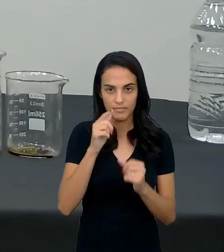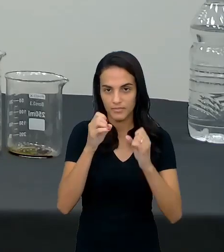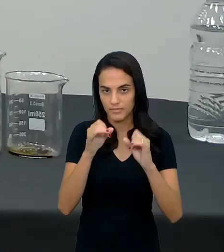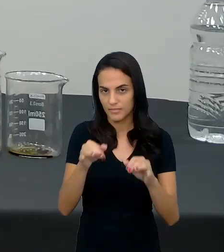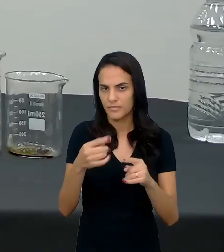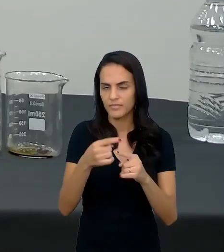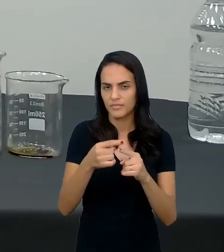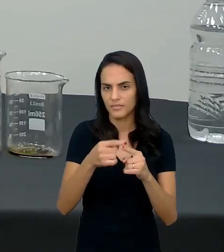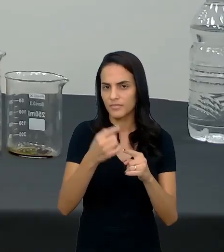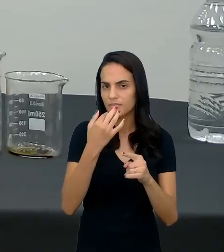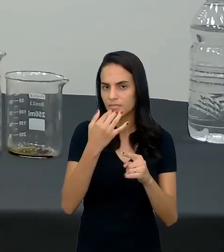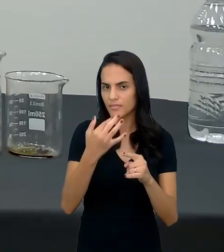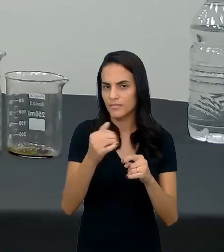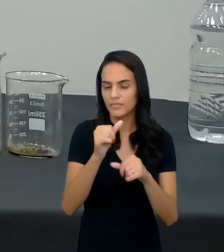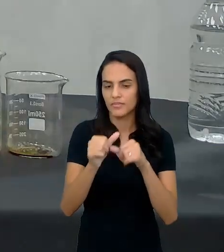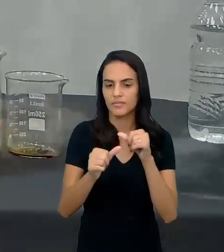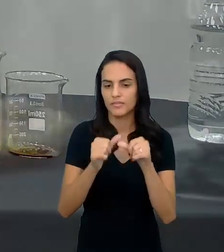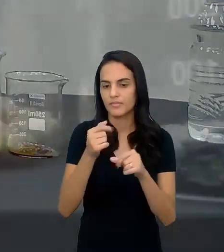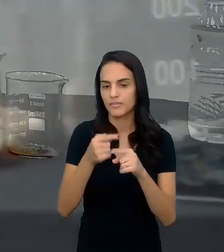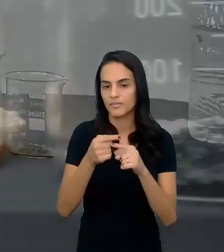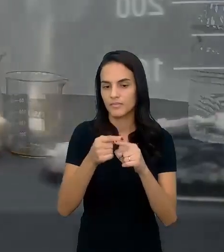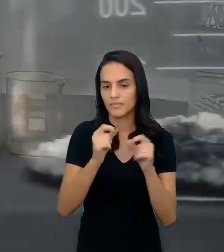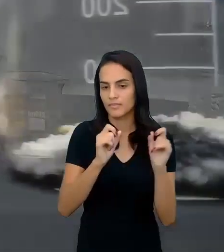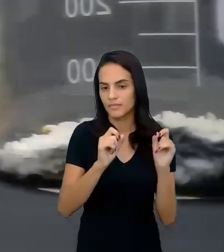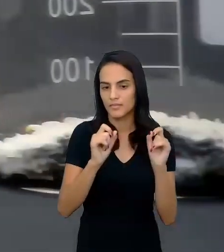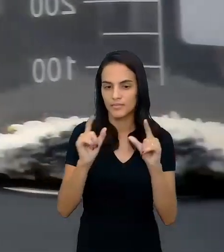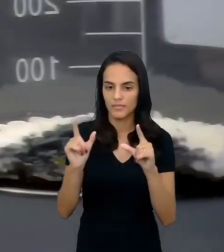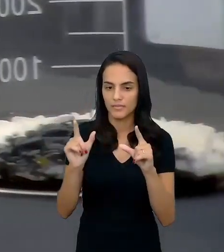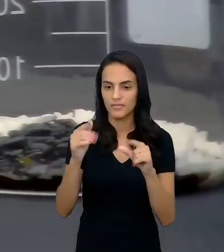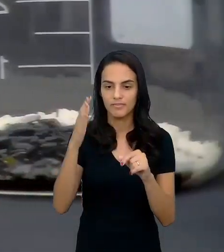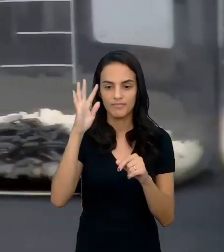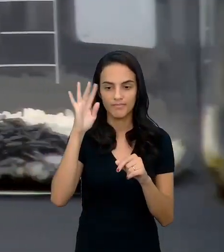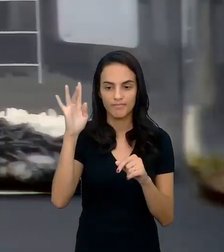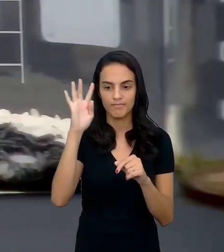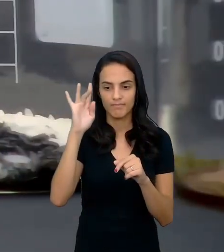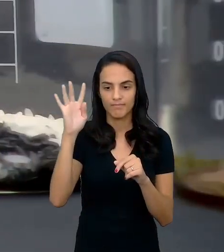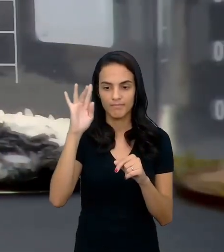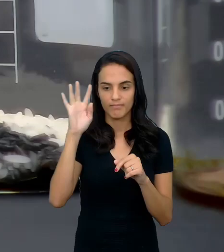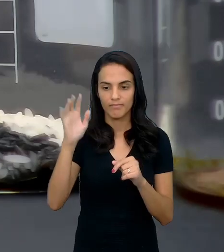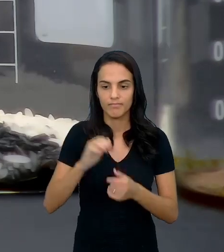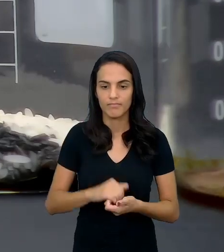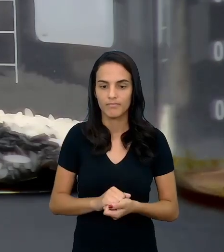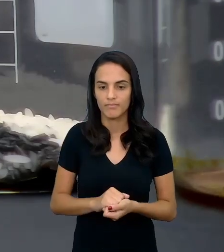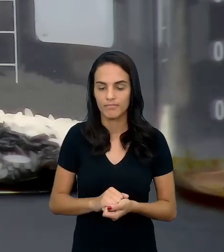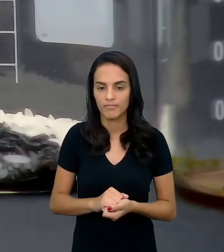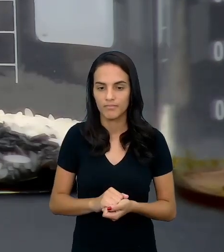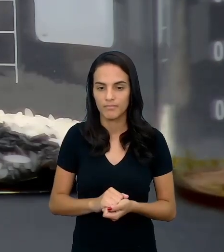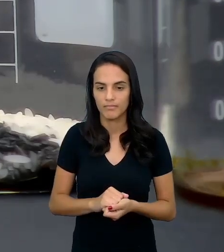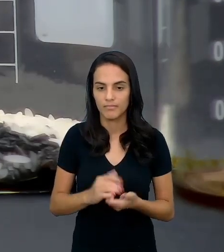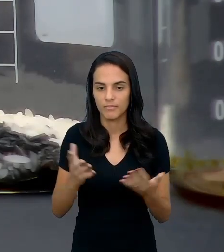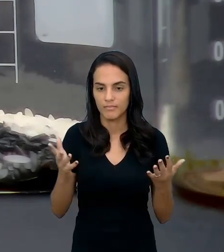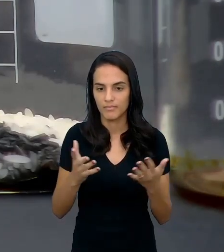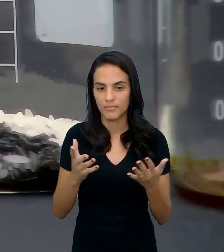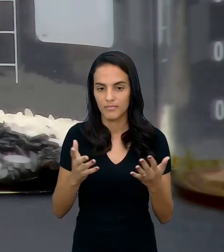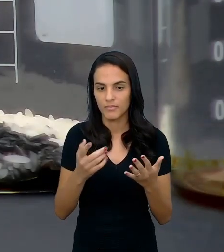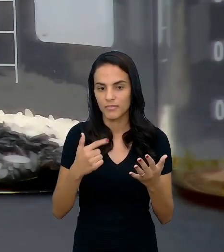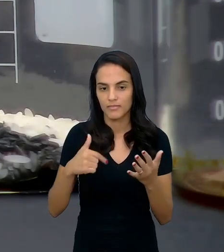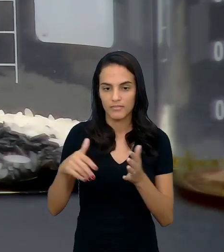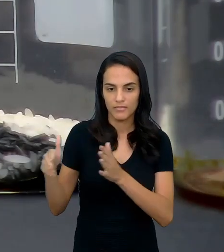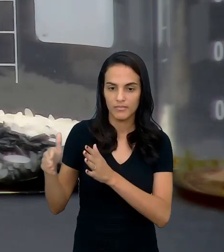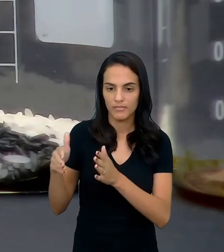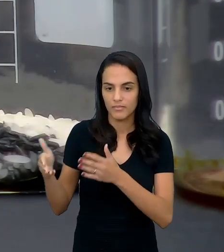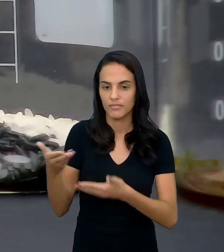teve mudança de coloração? Vou deixar aí para vocês então pensarem a respeito. E aí então chega justamente no nosso momento